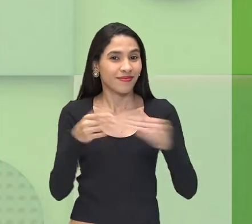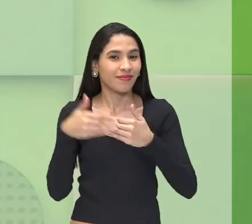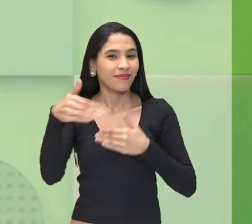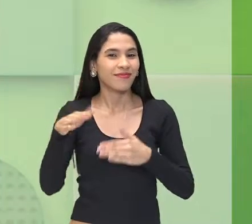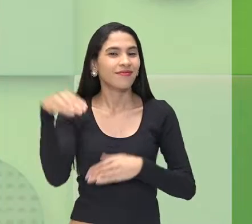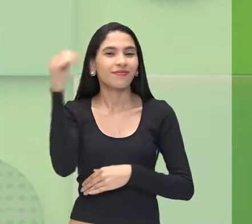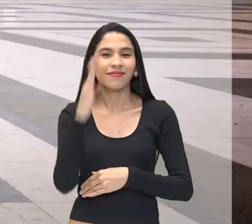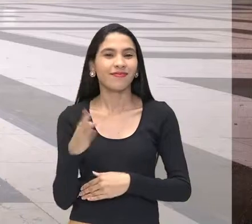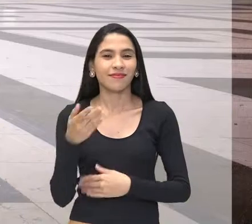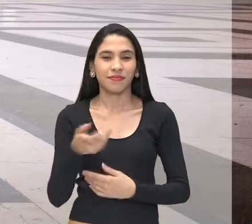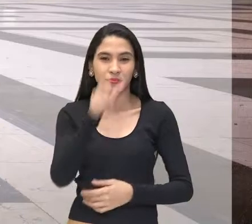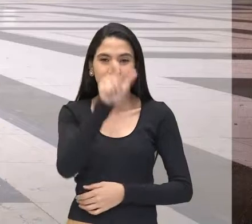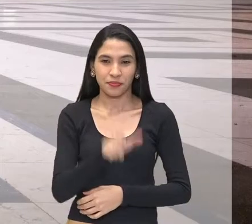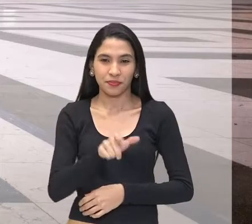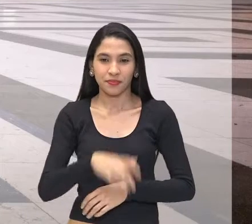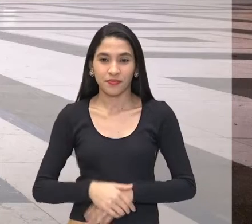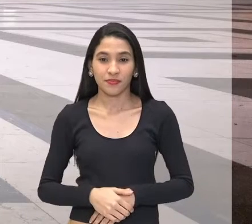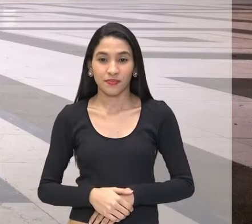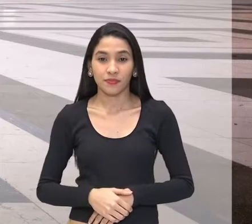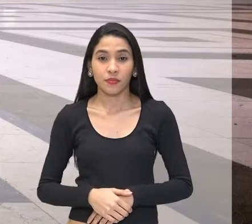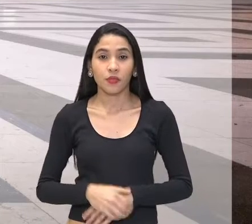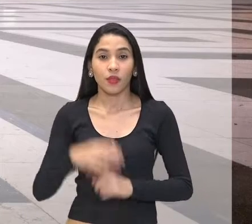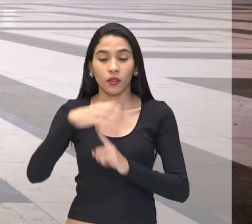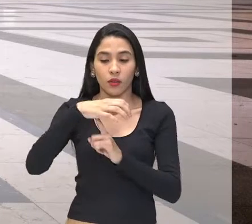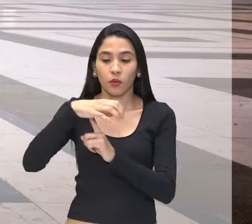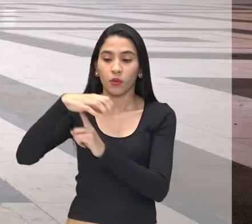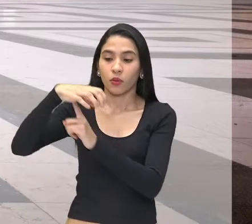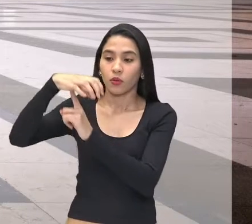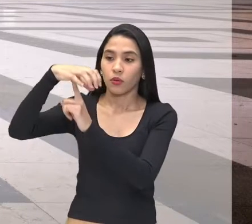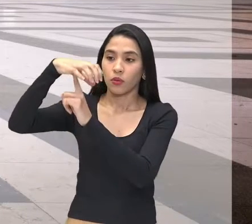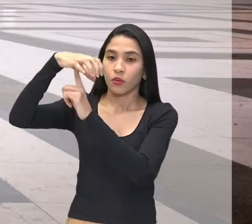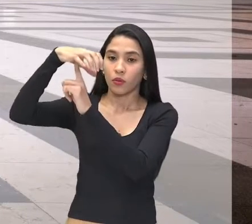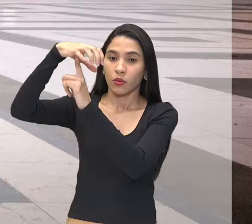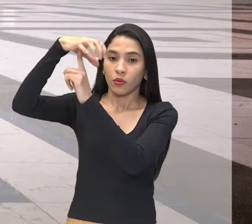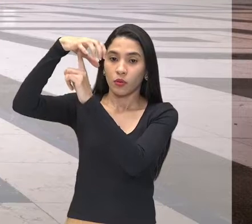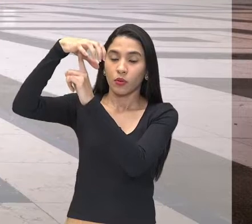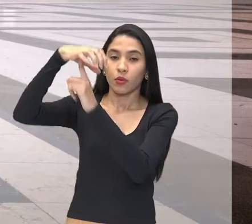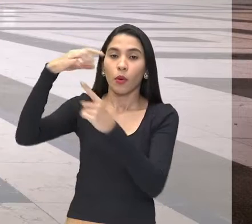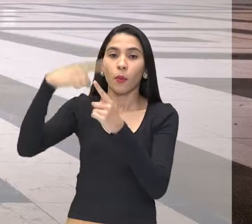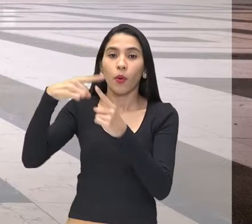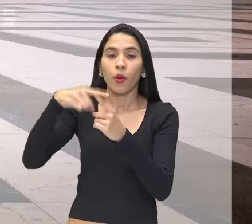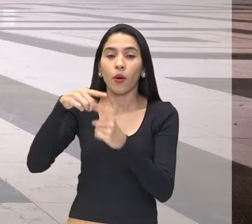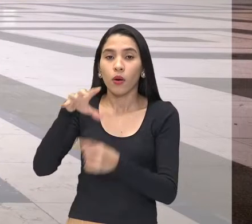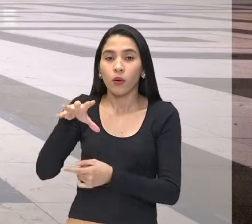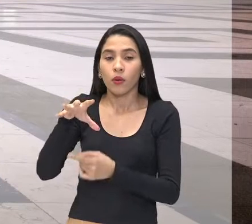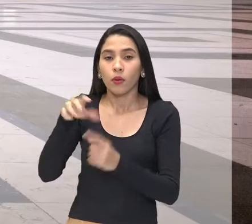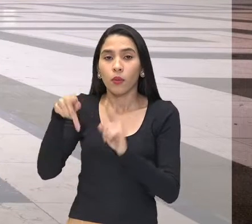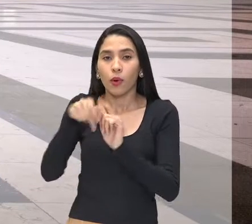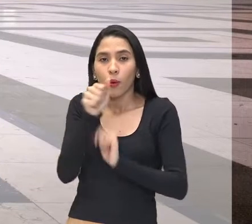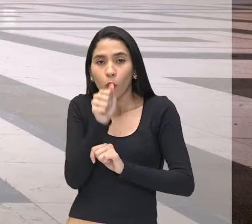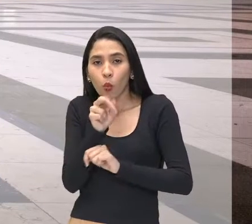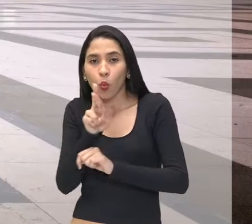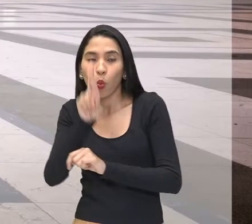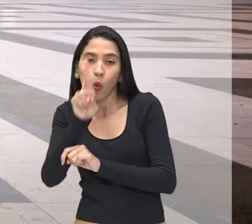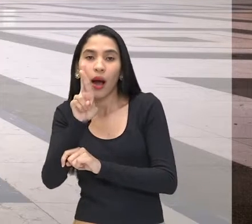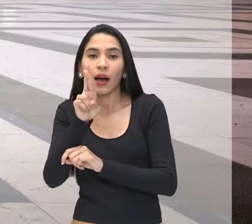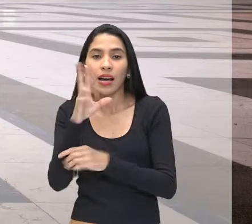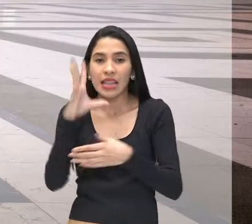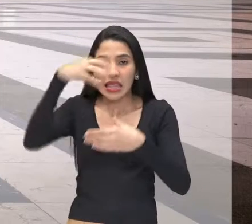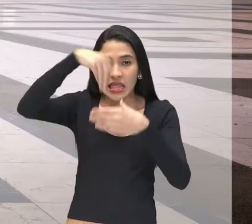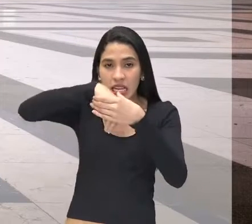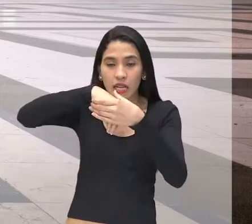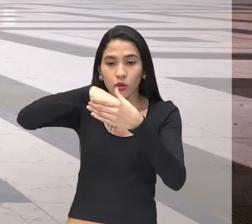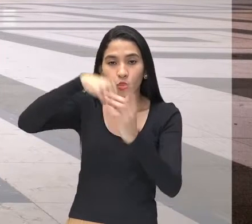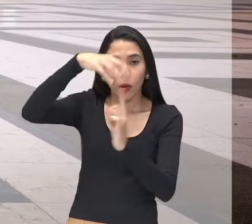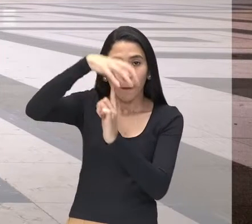brasileiro. Um balão se mantém suspenso no ar porque o seu ar interno é mais quente que o ar externo. Isso faz com